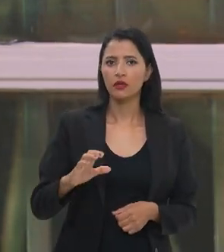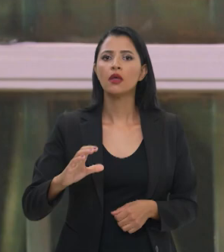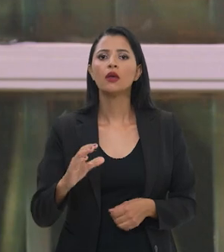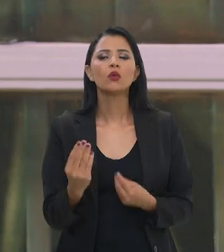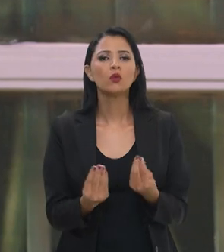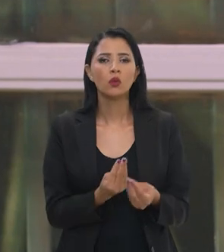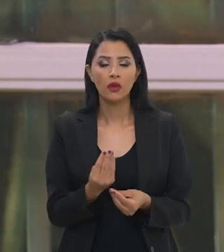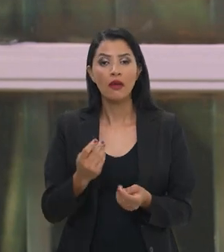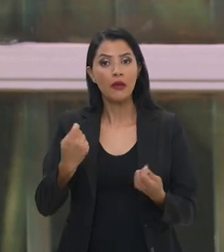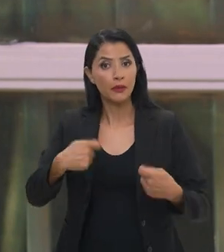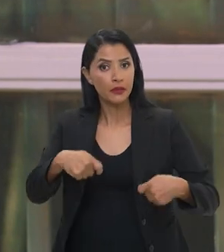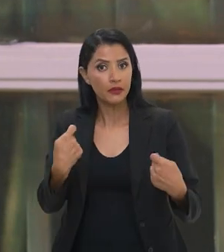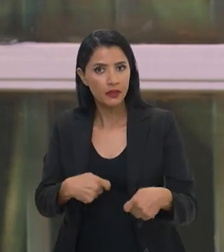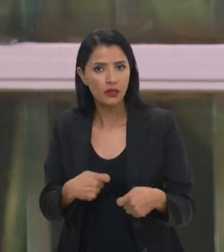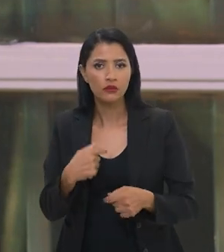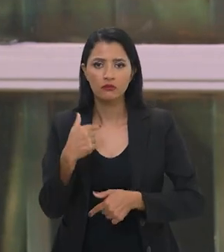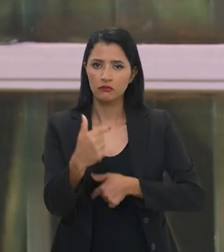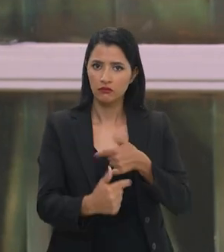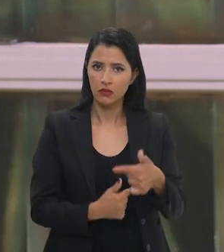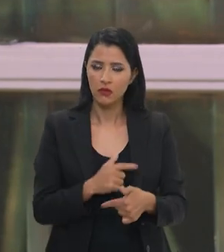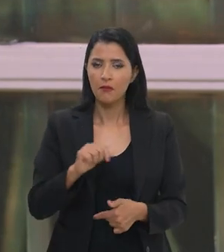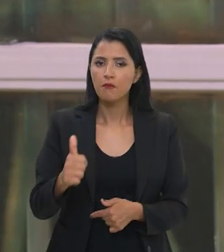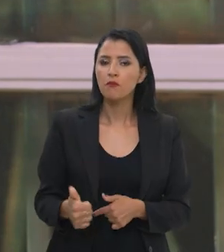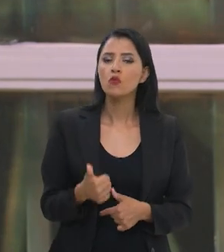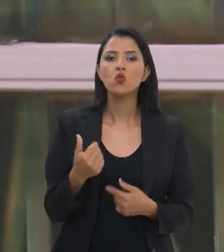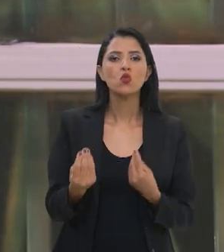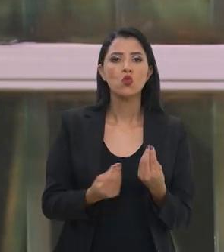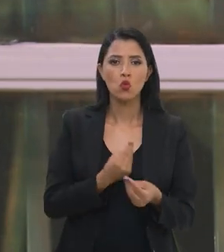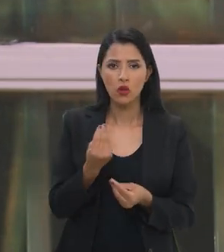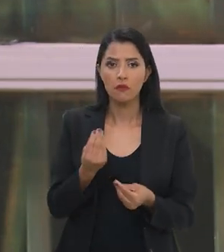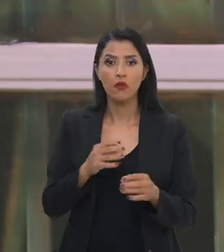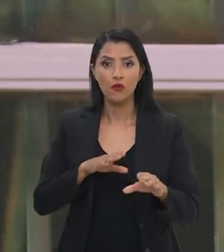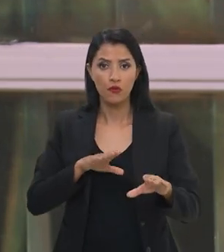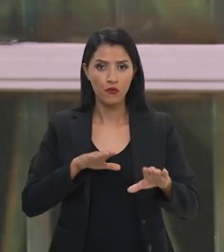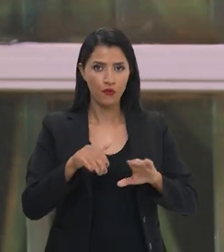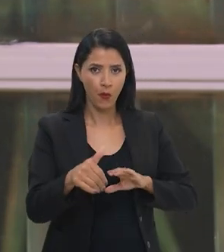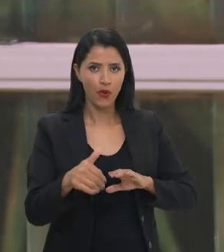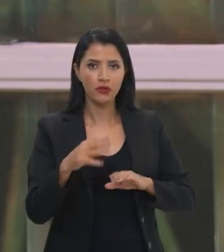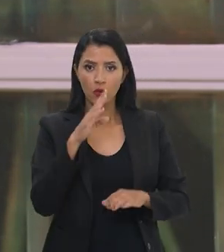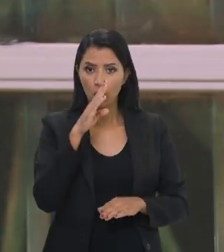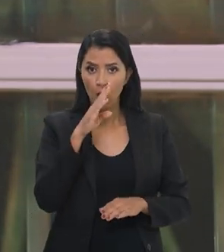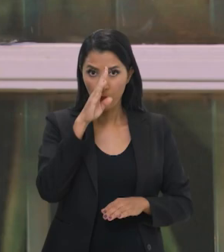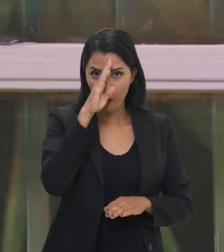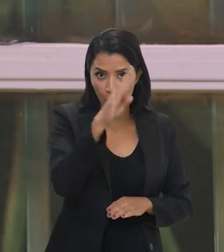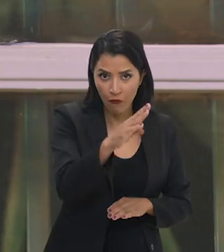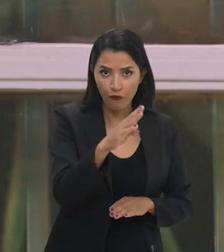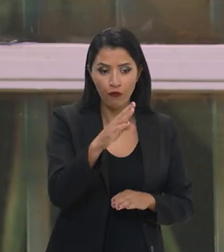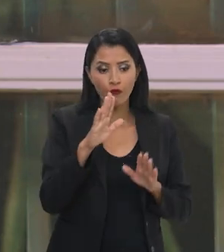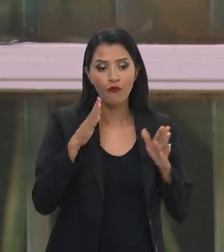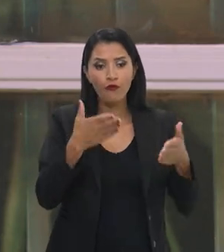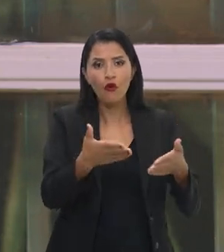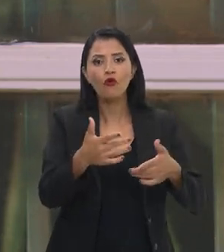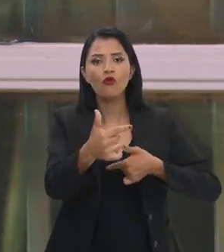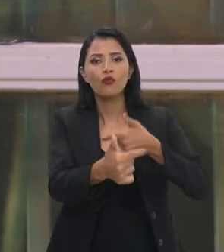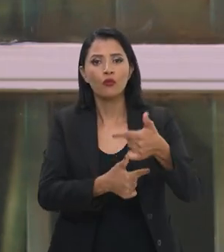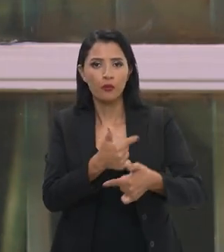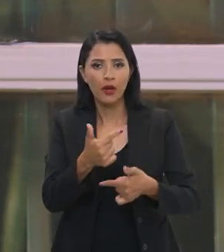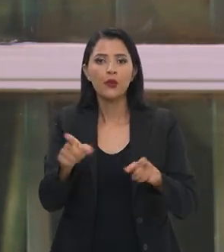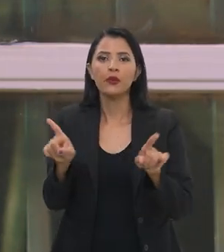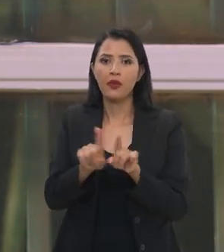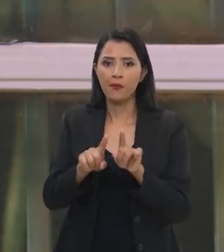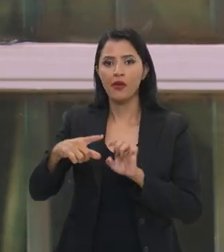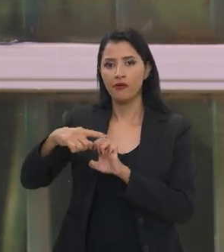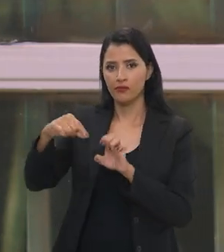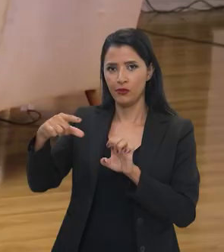a necessidade de trabalhar primeiro formação para o trabalho mas também para